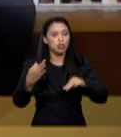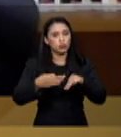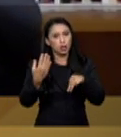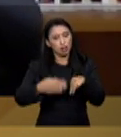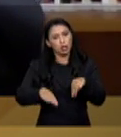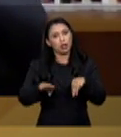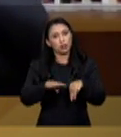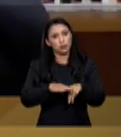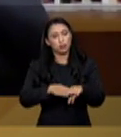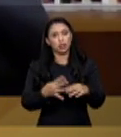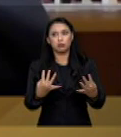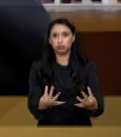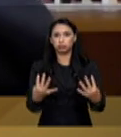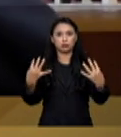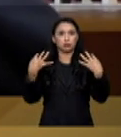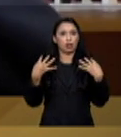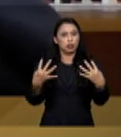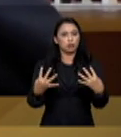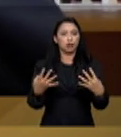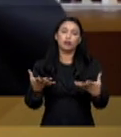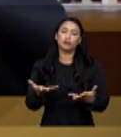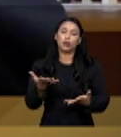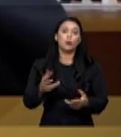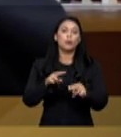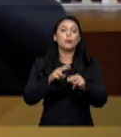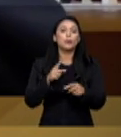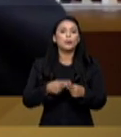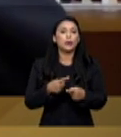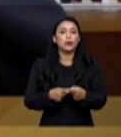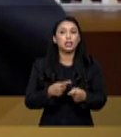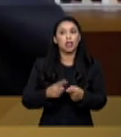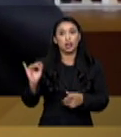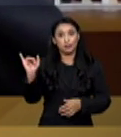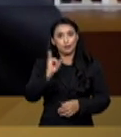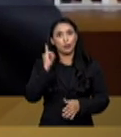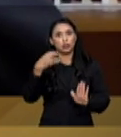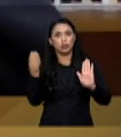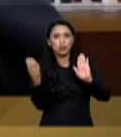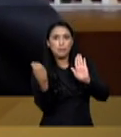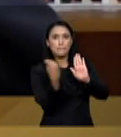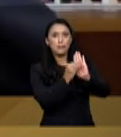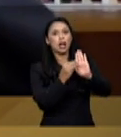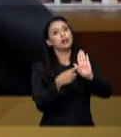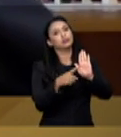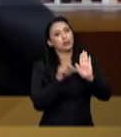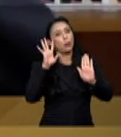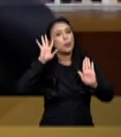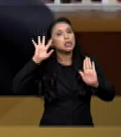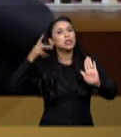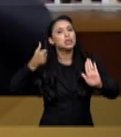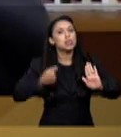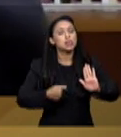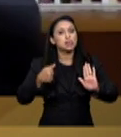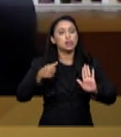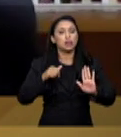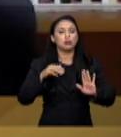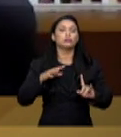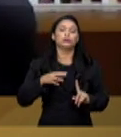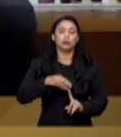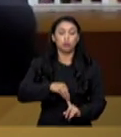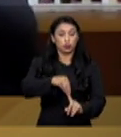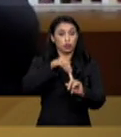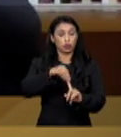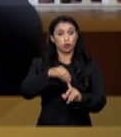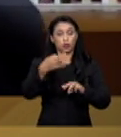colegas e ao público em geral da razão pela qual, numa questão importante assim, proferi uma decisão monocrática.